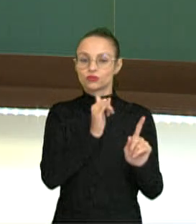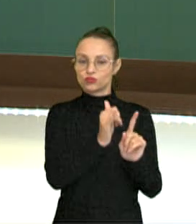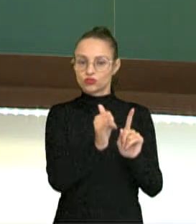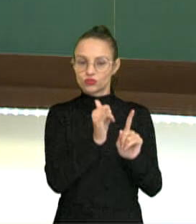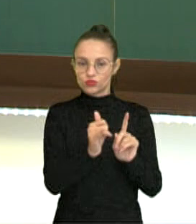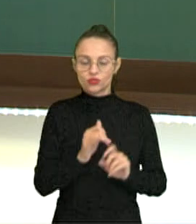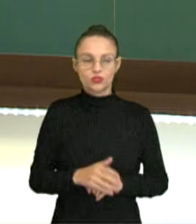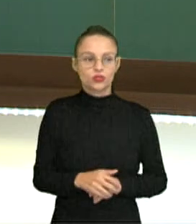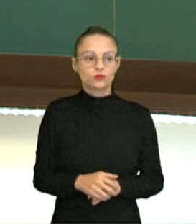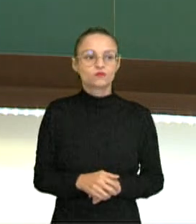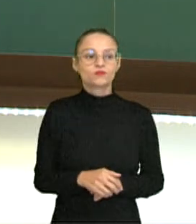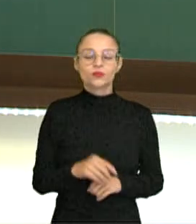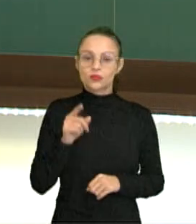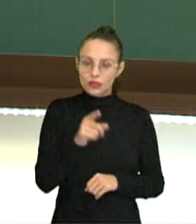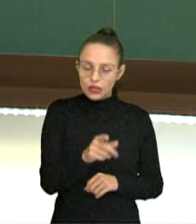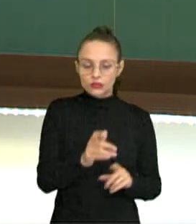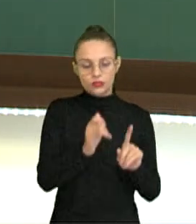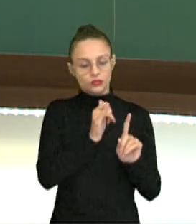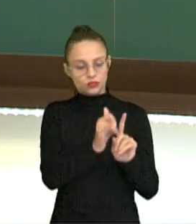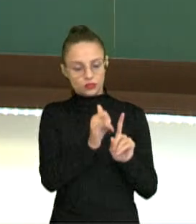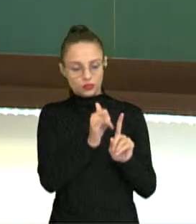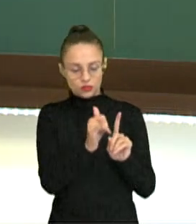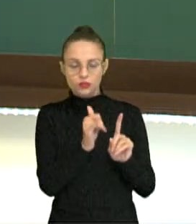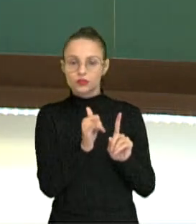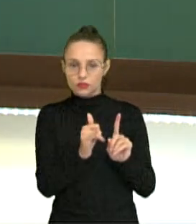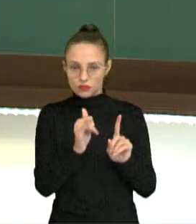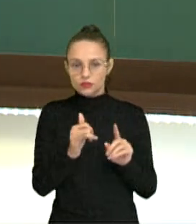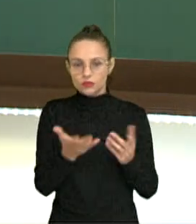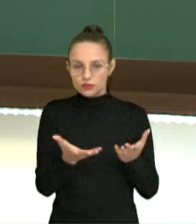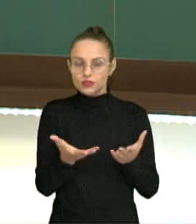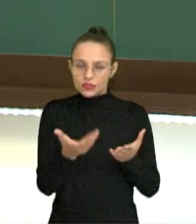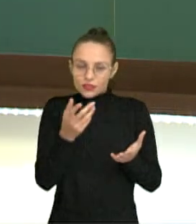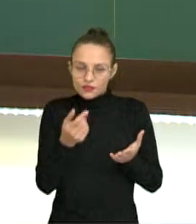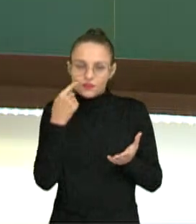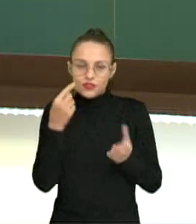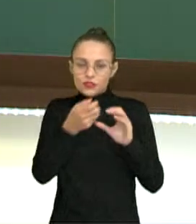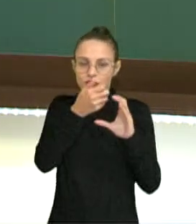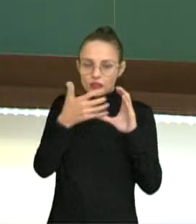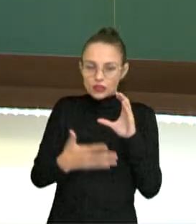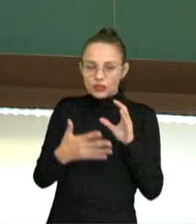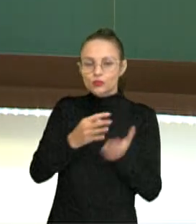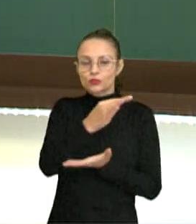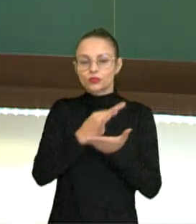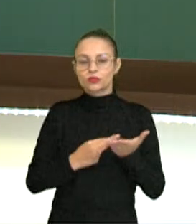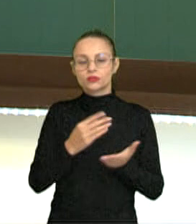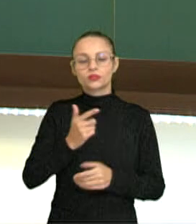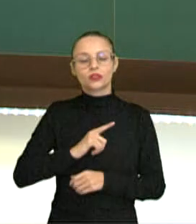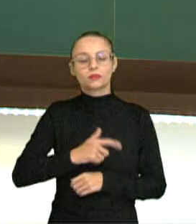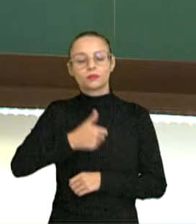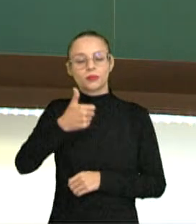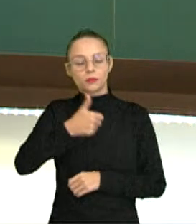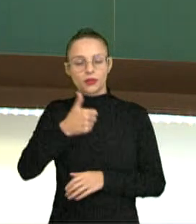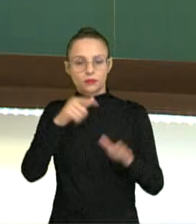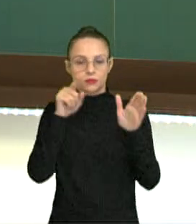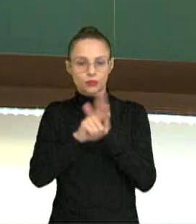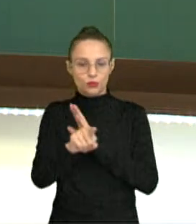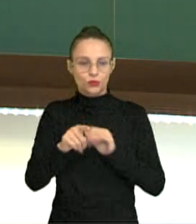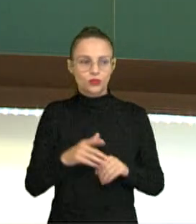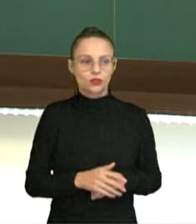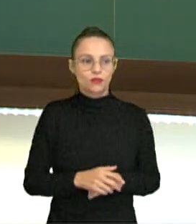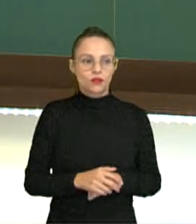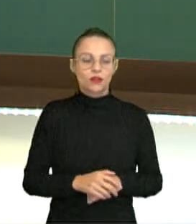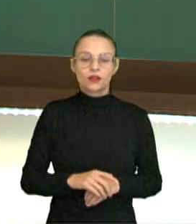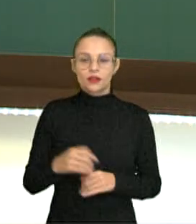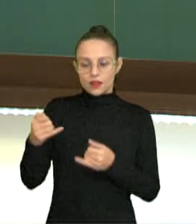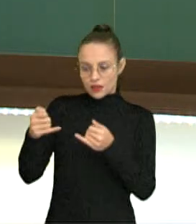direto. Nesse discurso direto, que dá a dramatizada ao texto, eu tenho a primeira questão, a